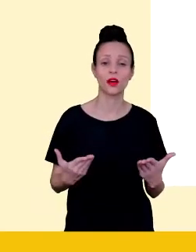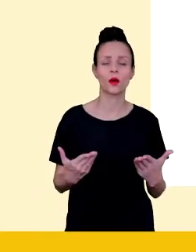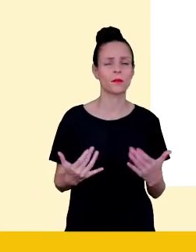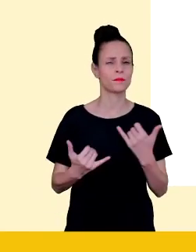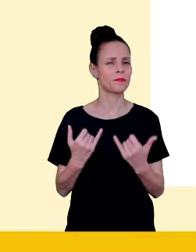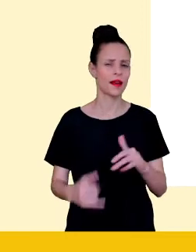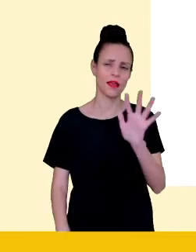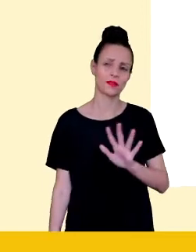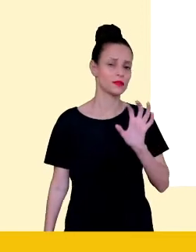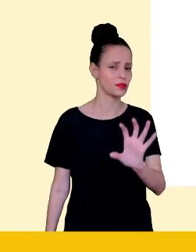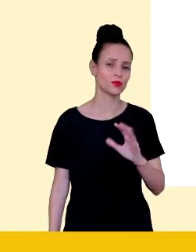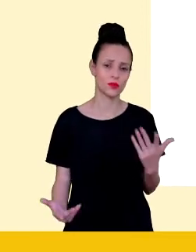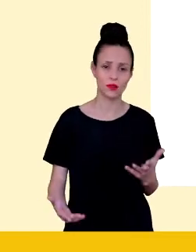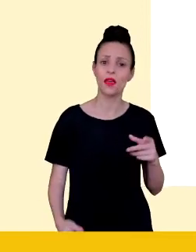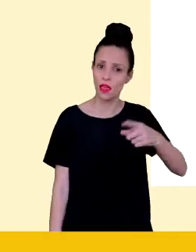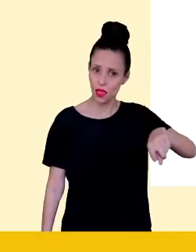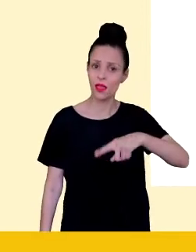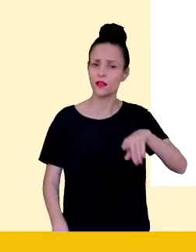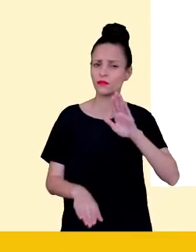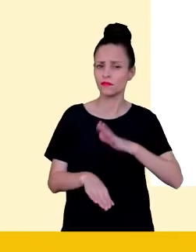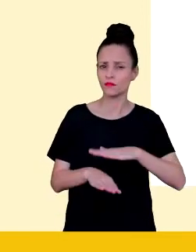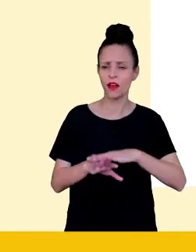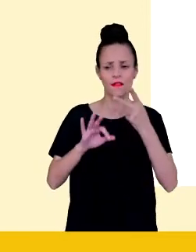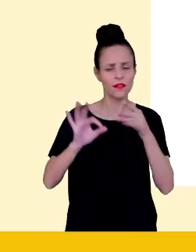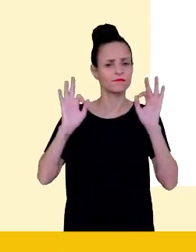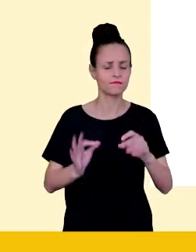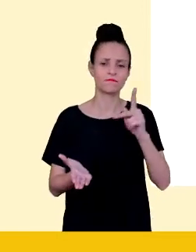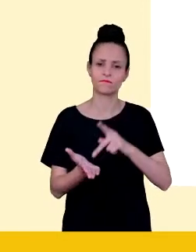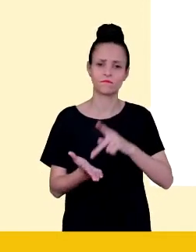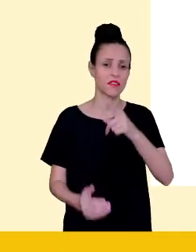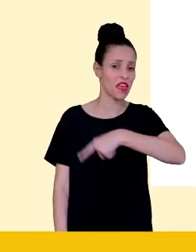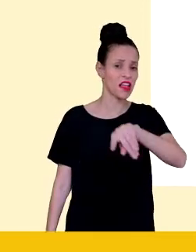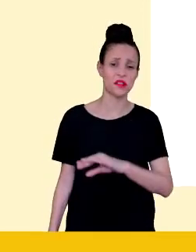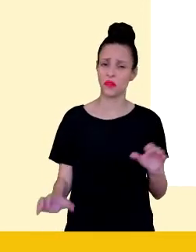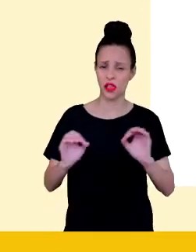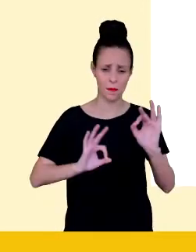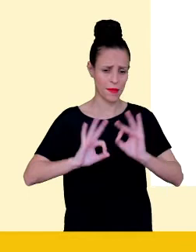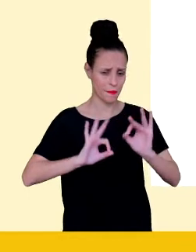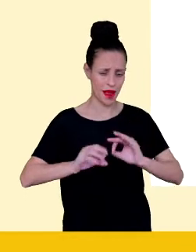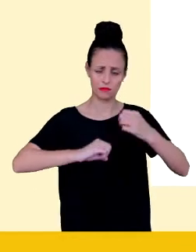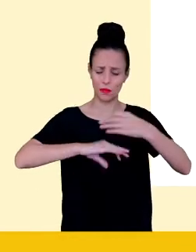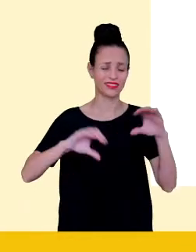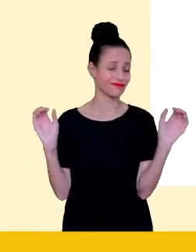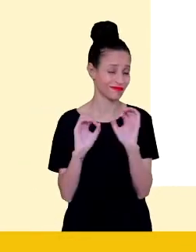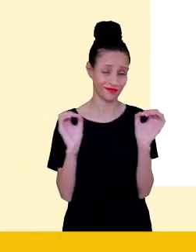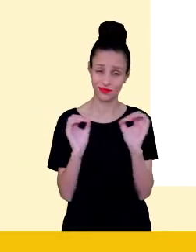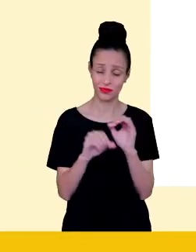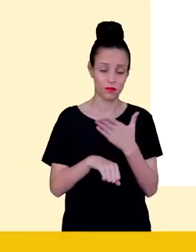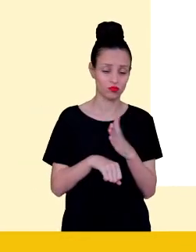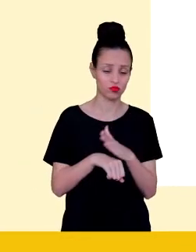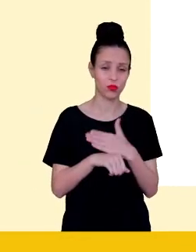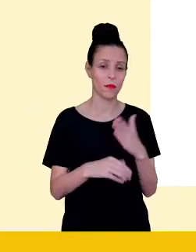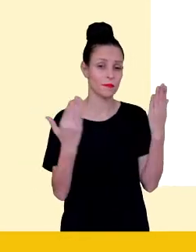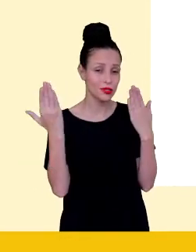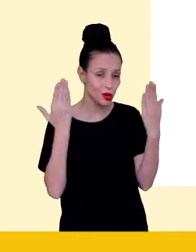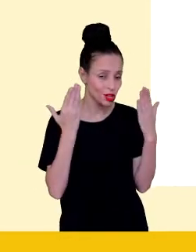me dá a impressão disso, assim. E eles mesmos confirmaram, né, que nenhum deles não tinha preparo, né?